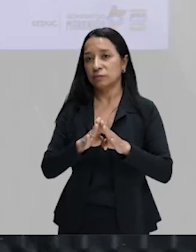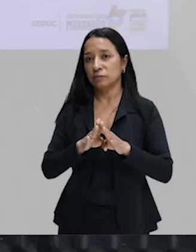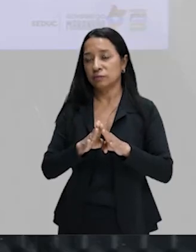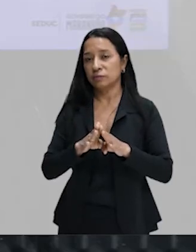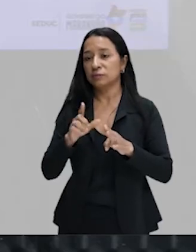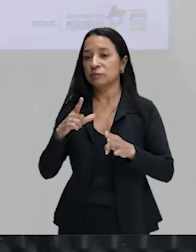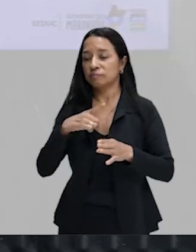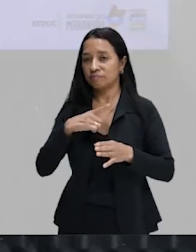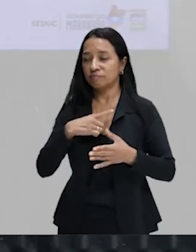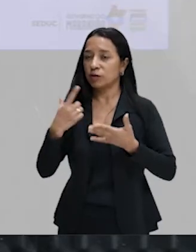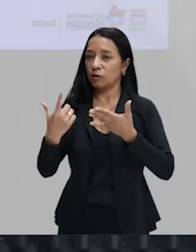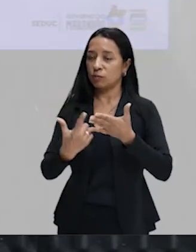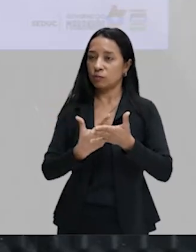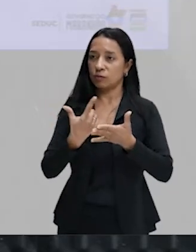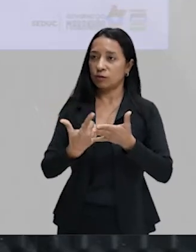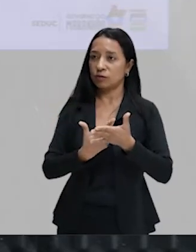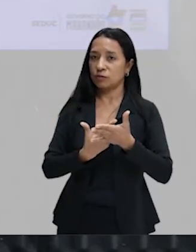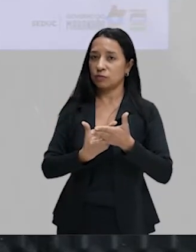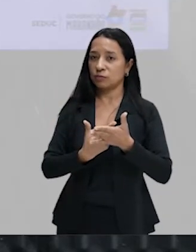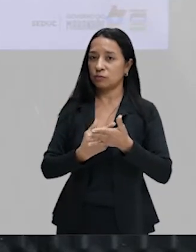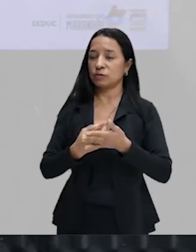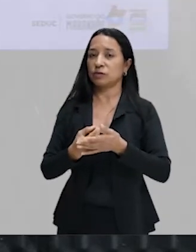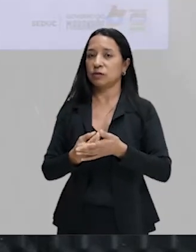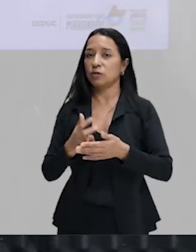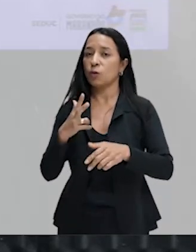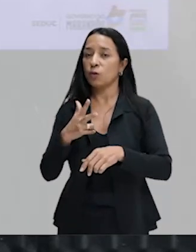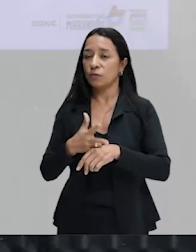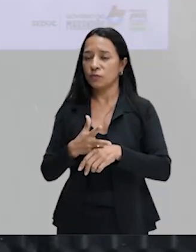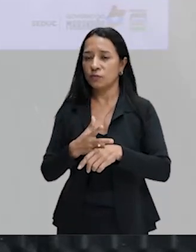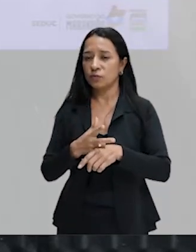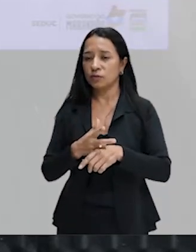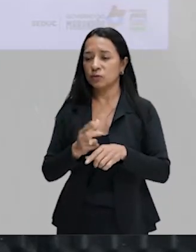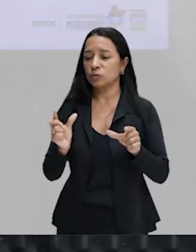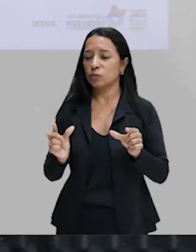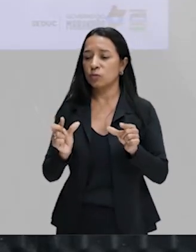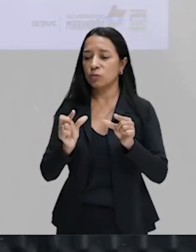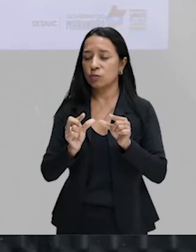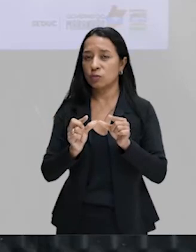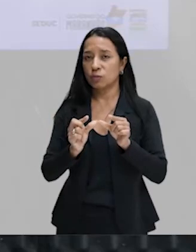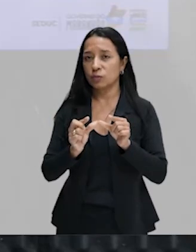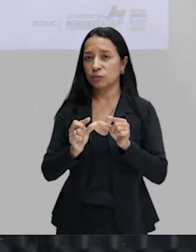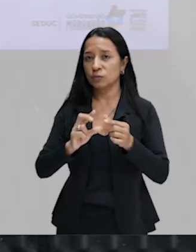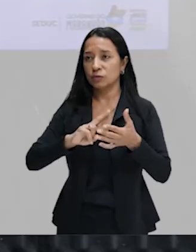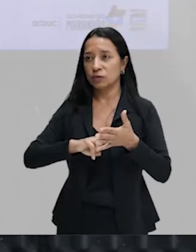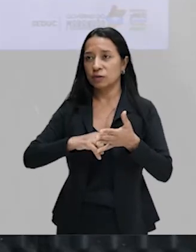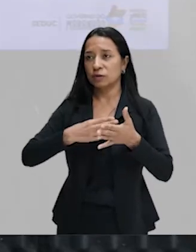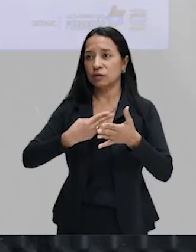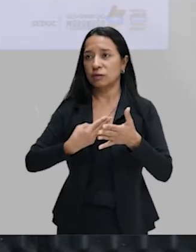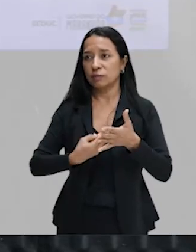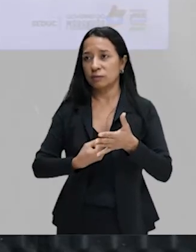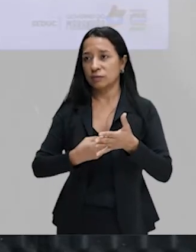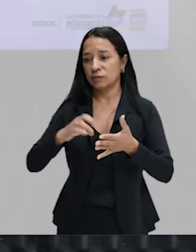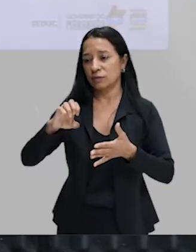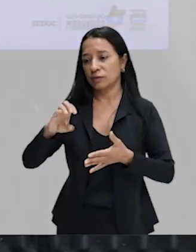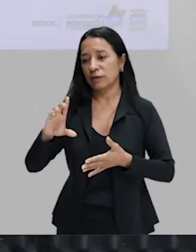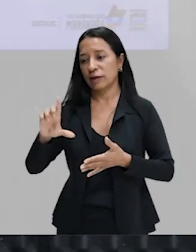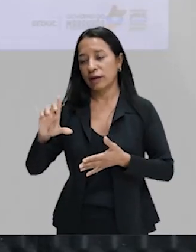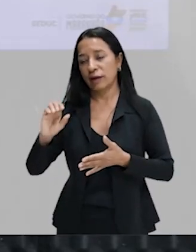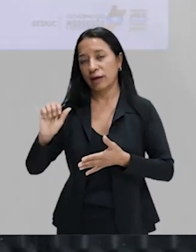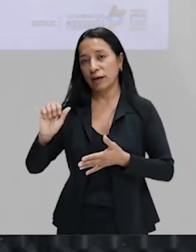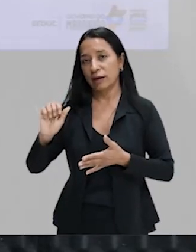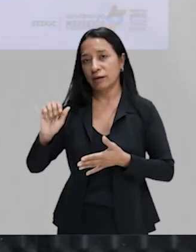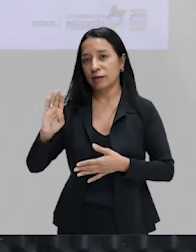tem um videozinho, ele não é muito longo, é interpretado pela Elba Ramalho,